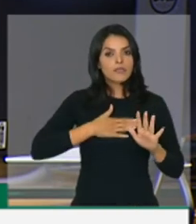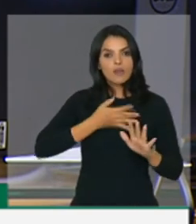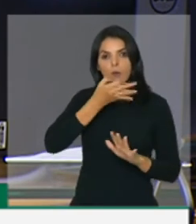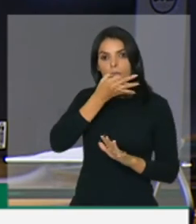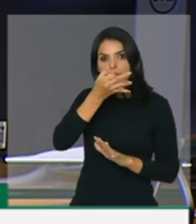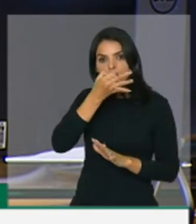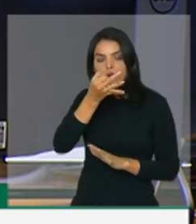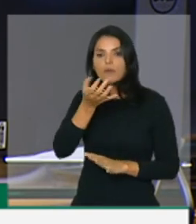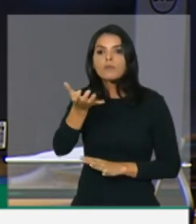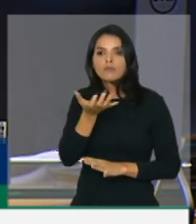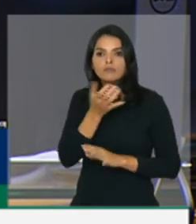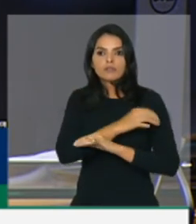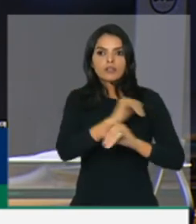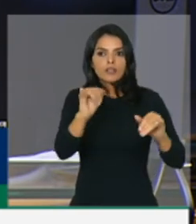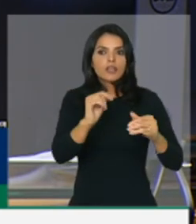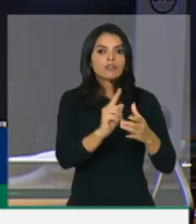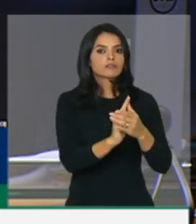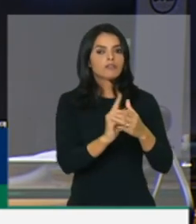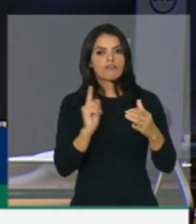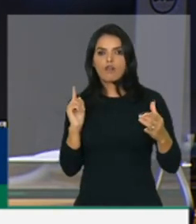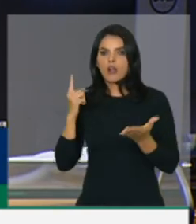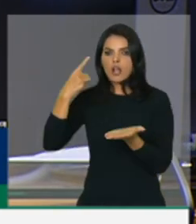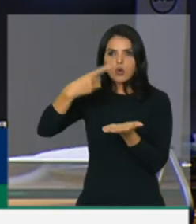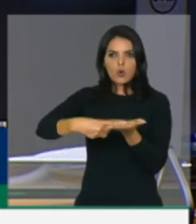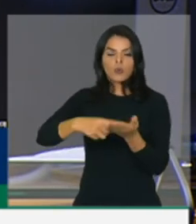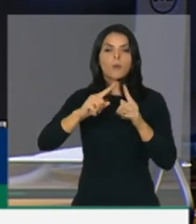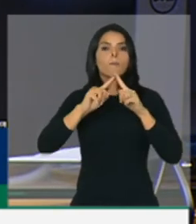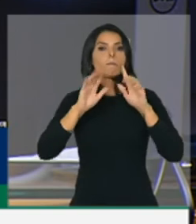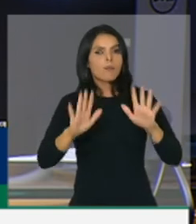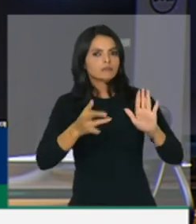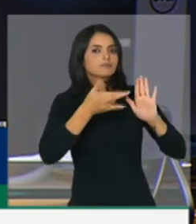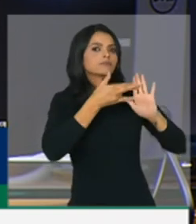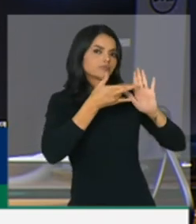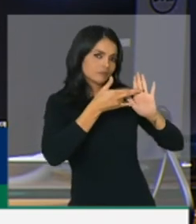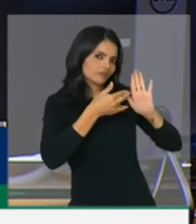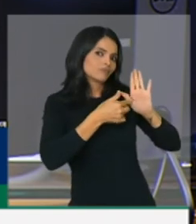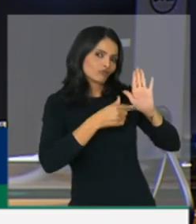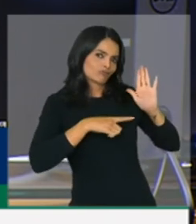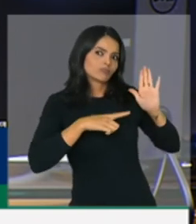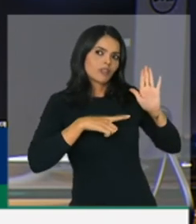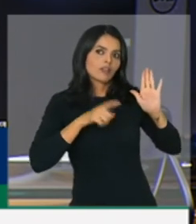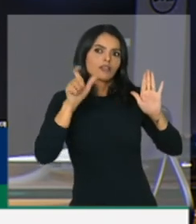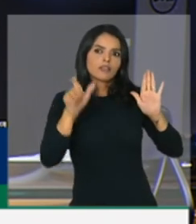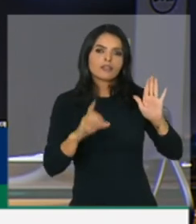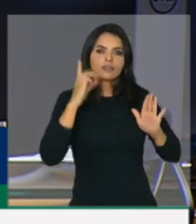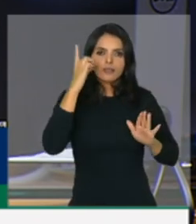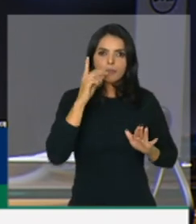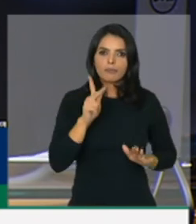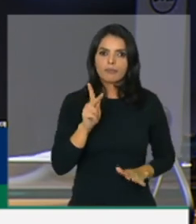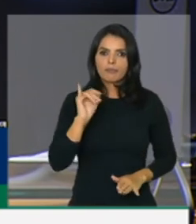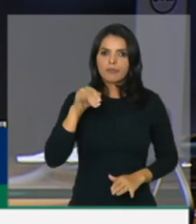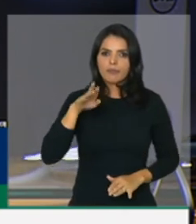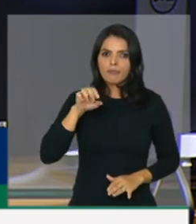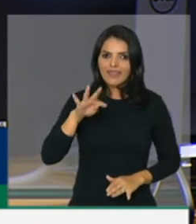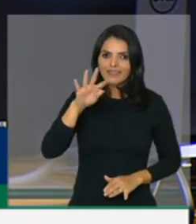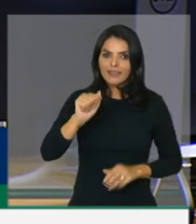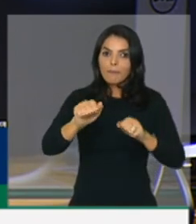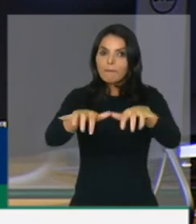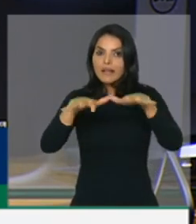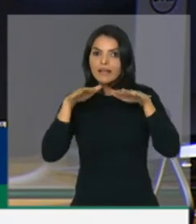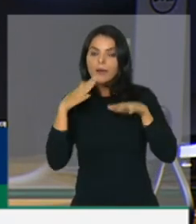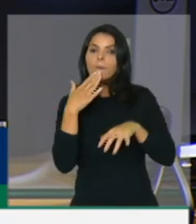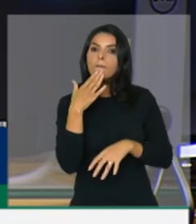quero ratificar, estava fora de acordo, mas é regimental. Deputado Pimenta, no plenário, pediu